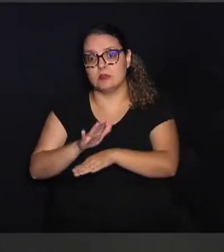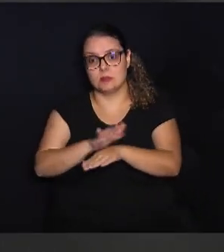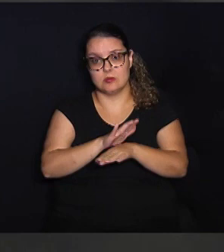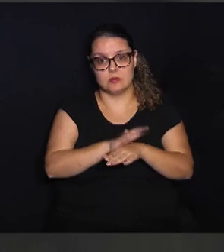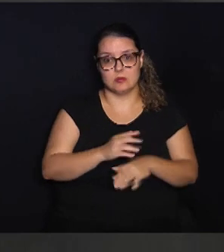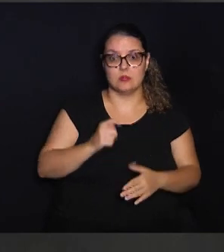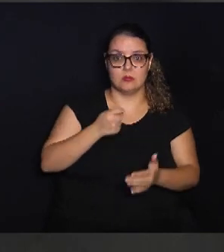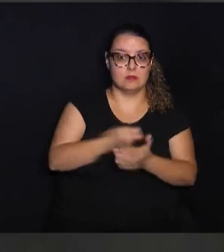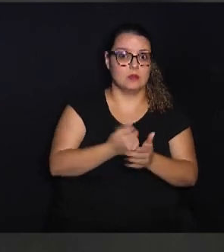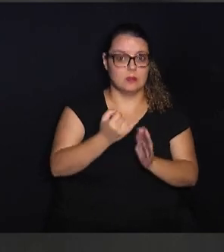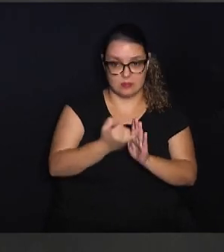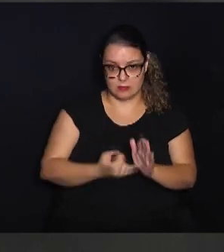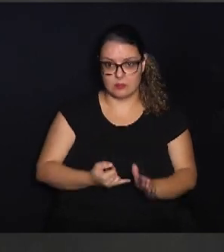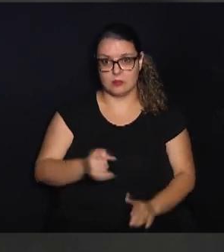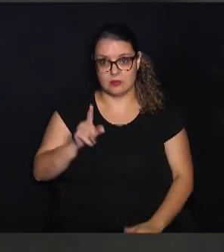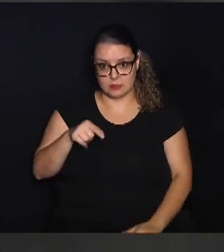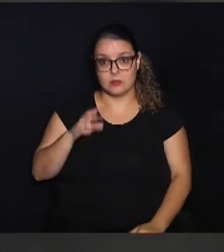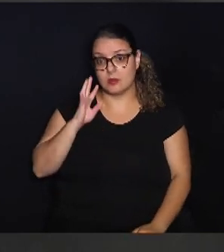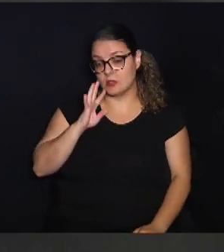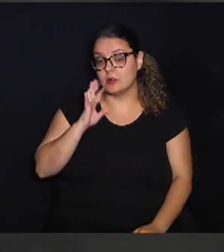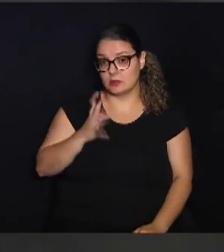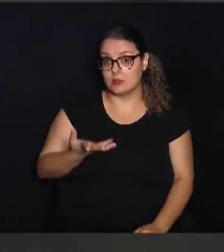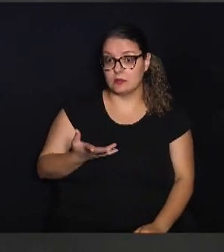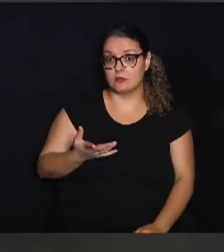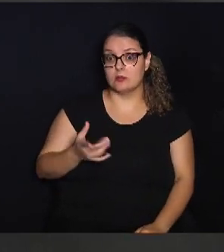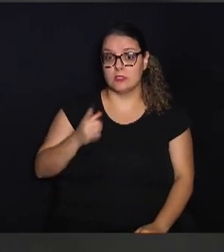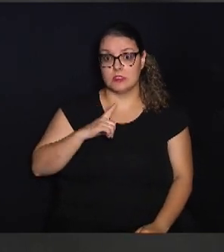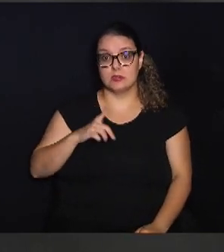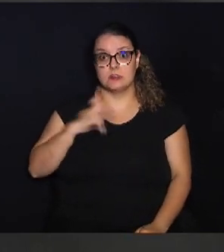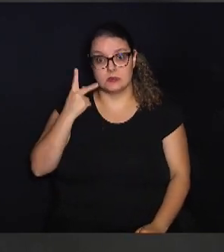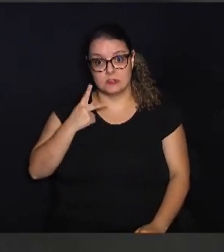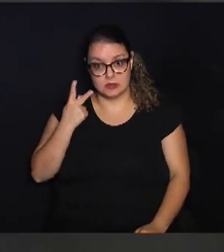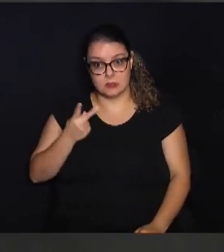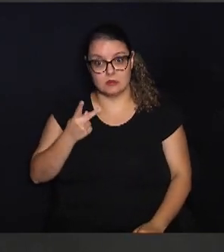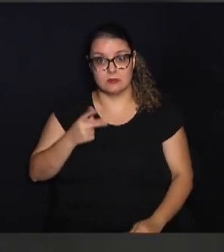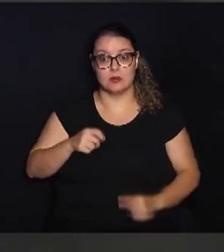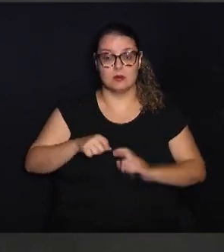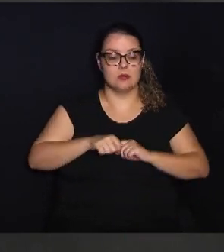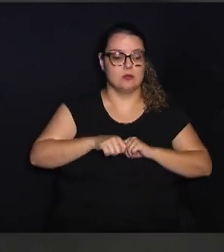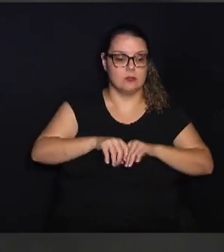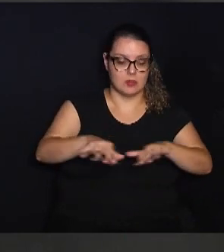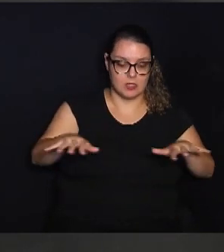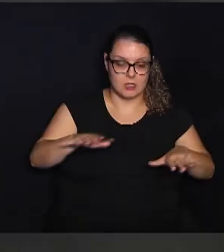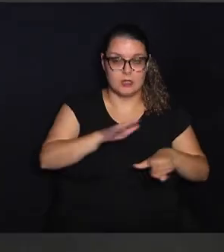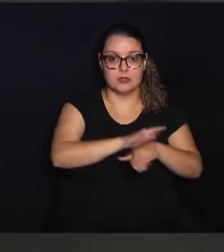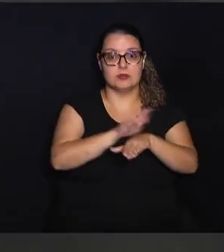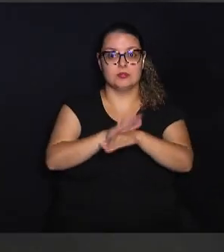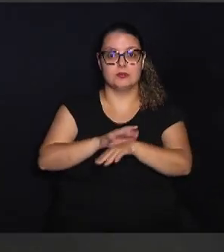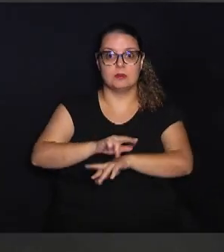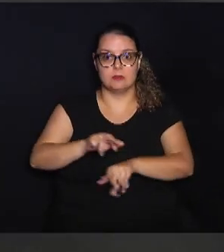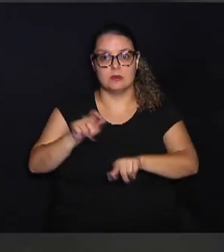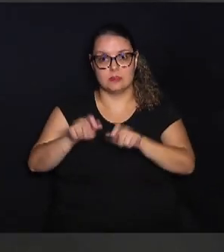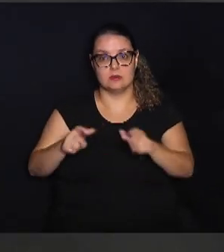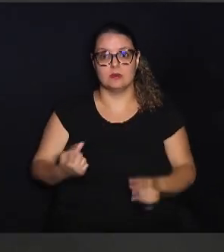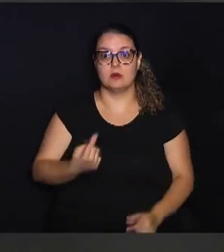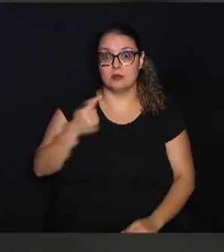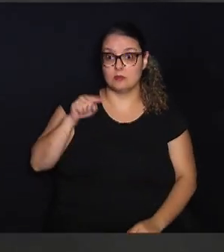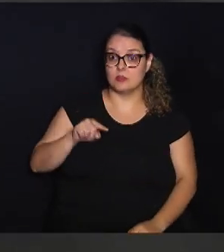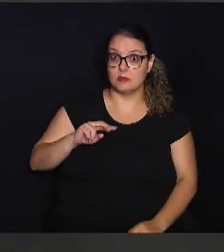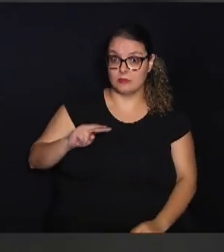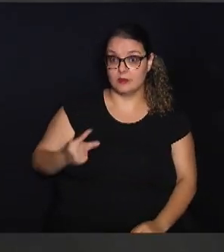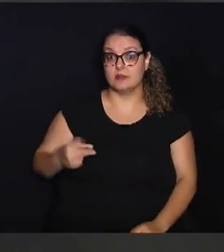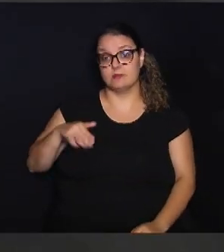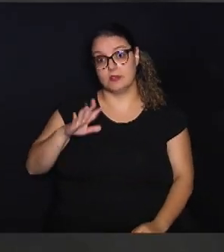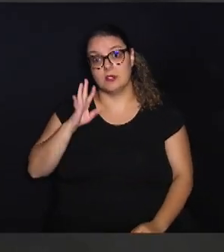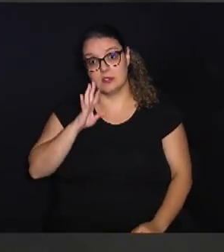seus impostos. Isso é legal, mas você ter a política e atingir milhares com políticas públicas é 1000 vezes mais legal, né?